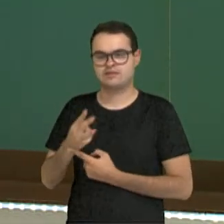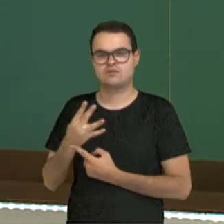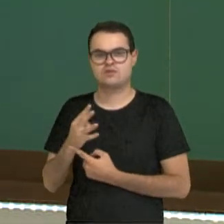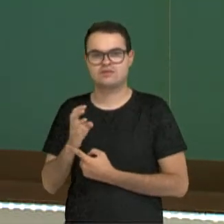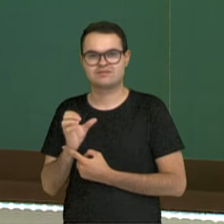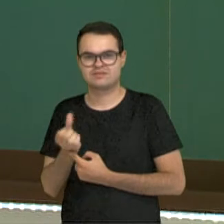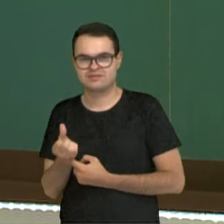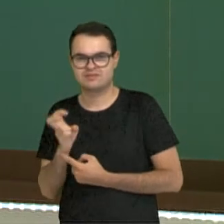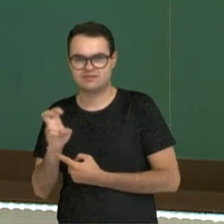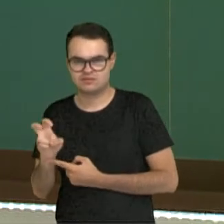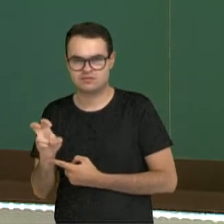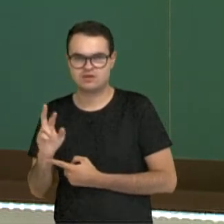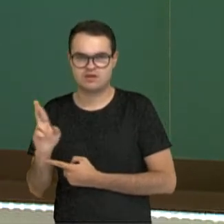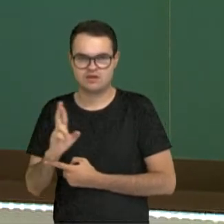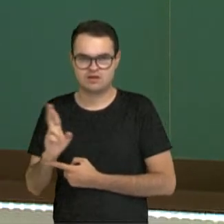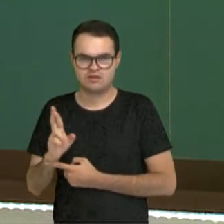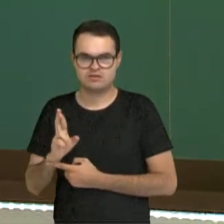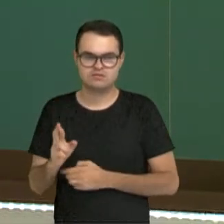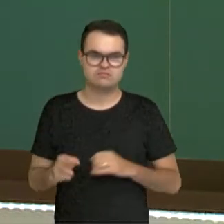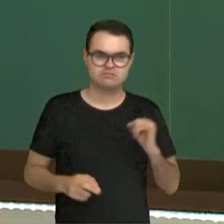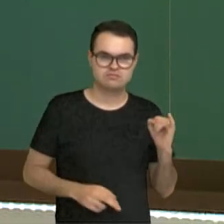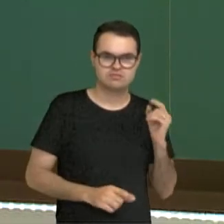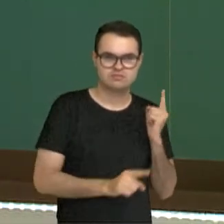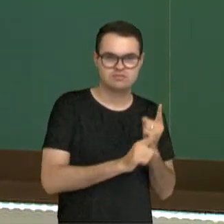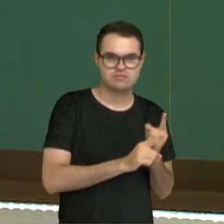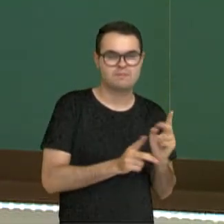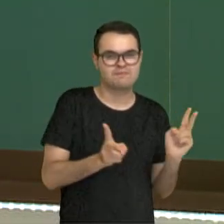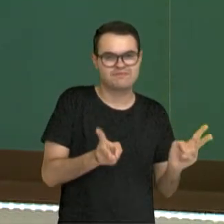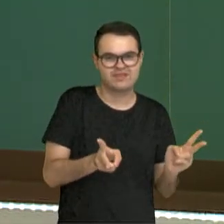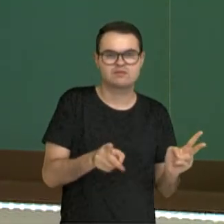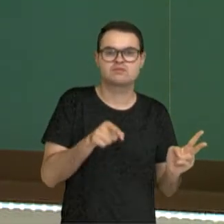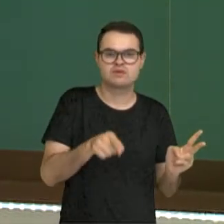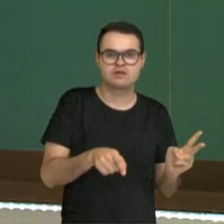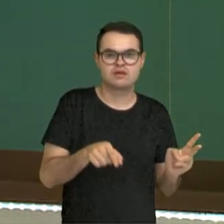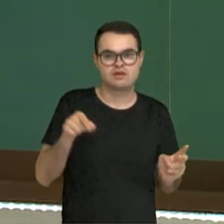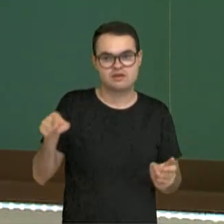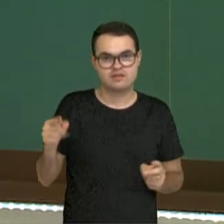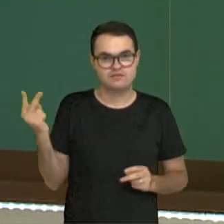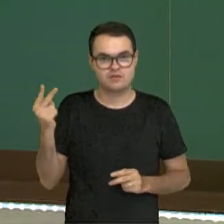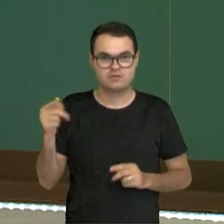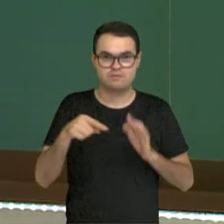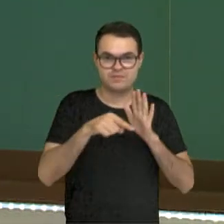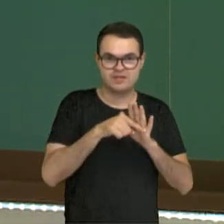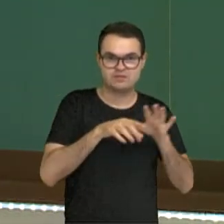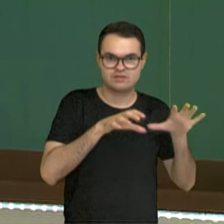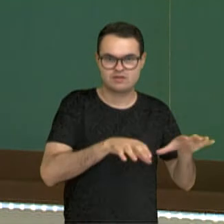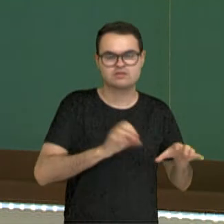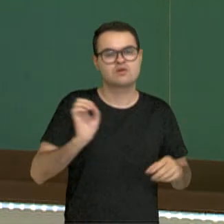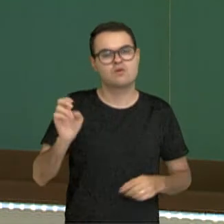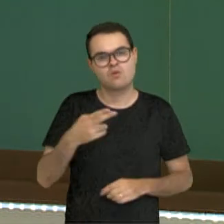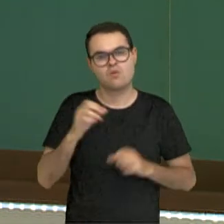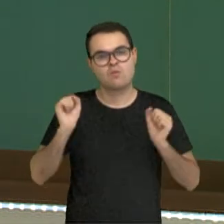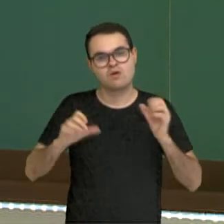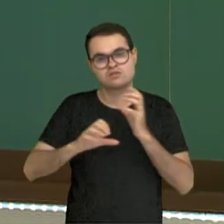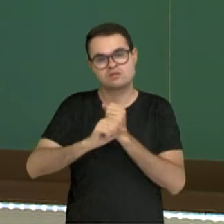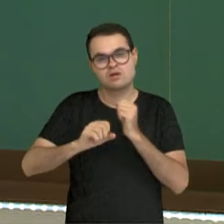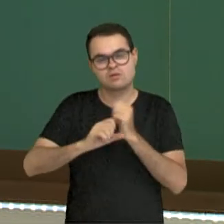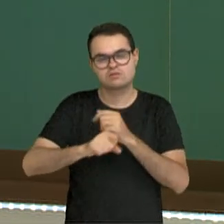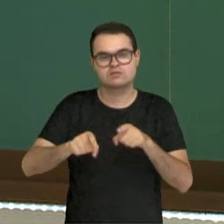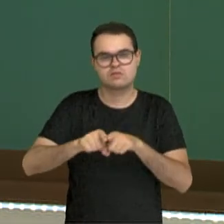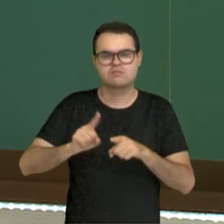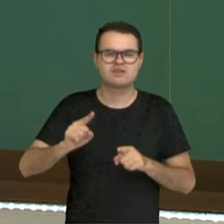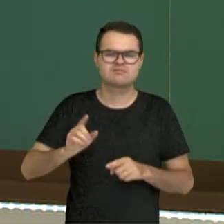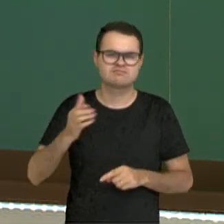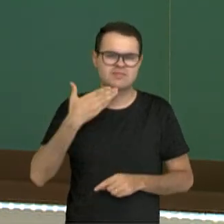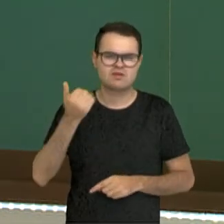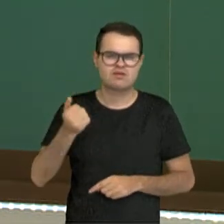3.465. Para achar o da Isolda, é só fazer este valor menos este. Ou eu posso fazer o cálculo, né? Mas não,